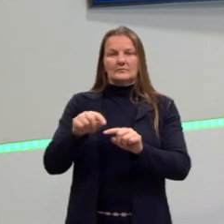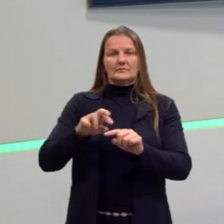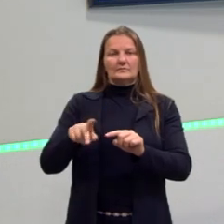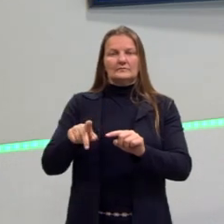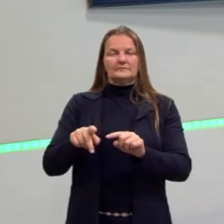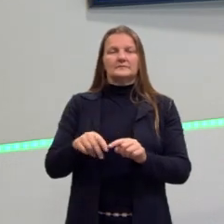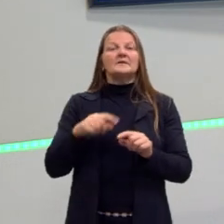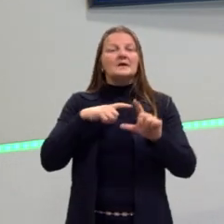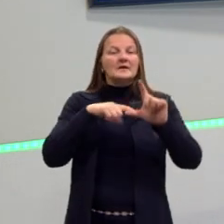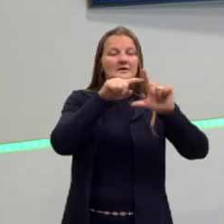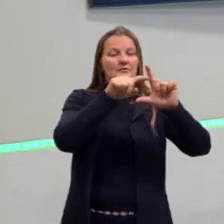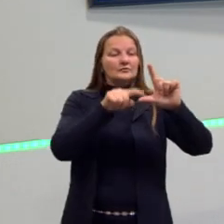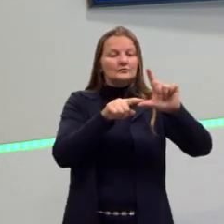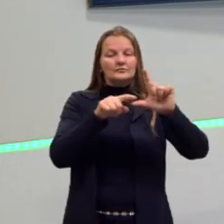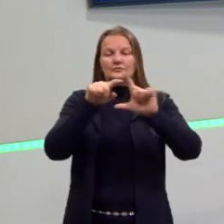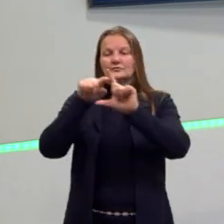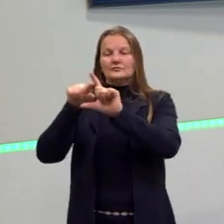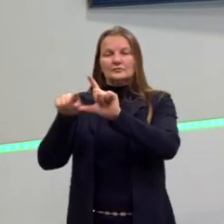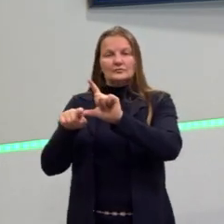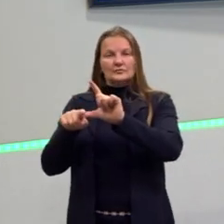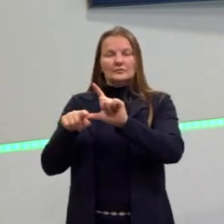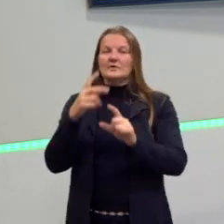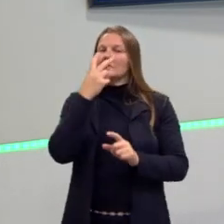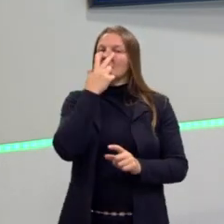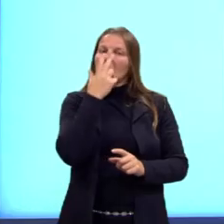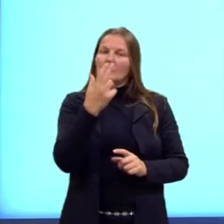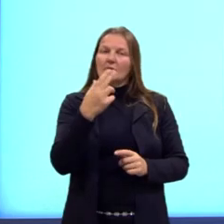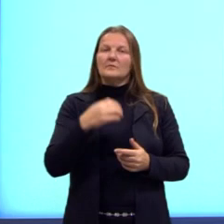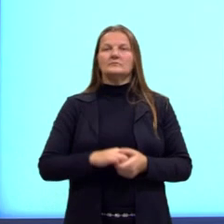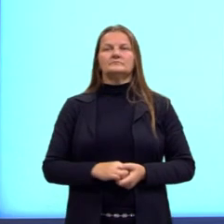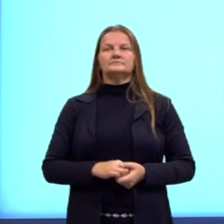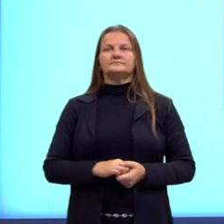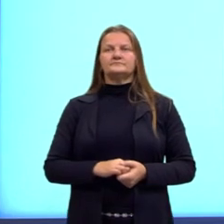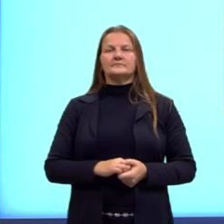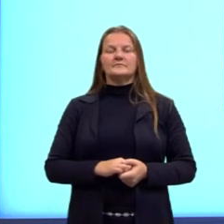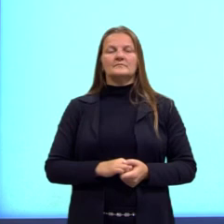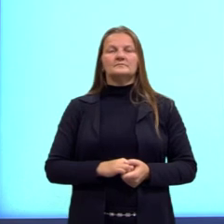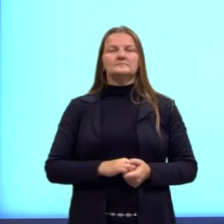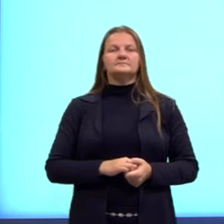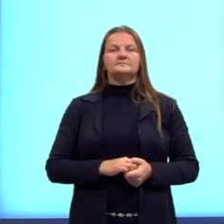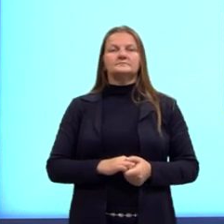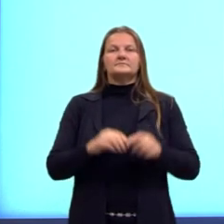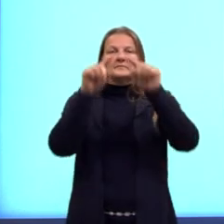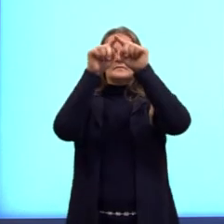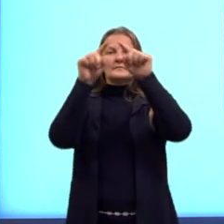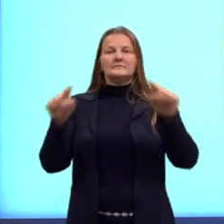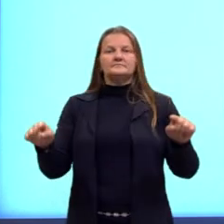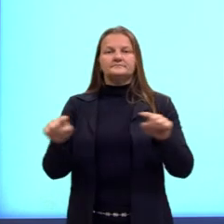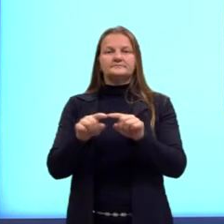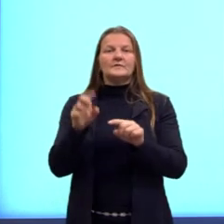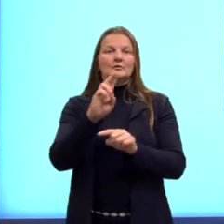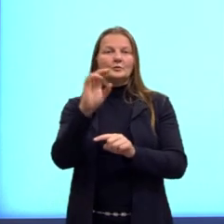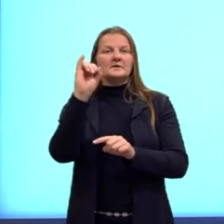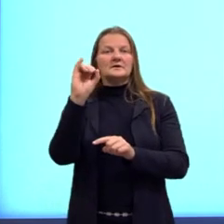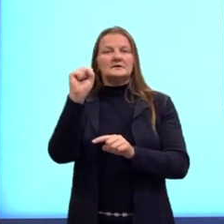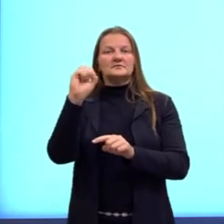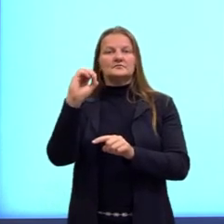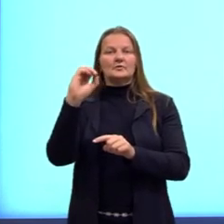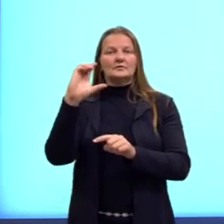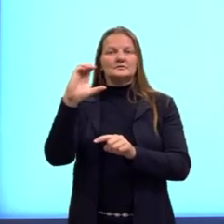dois ângulos internos de mesma medida nós costumamos falar em um triângulo isósceles que esses